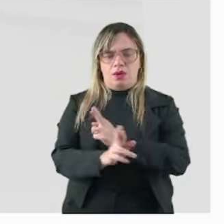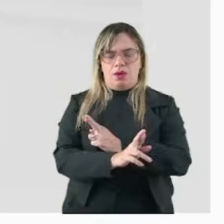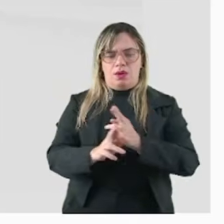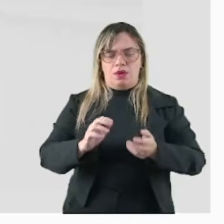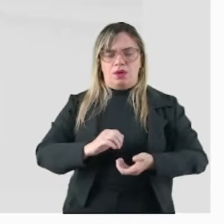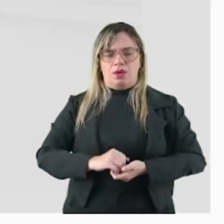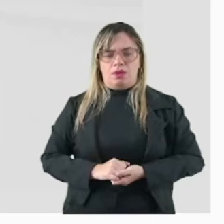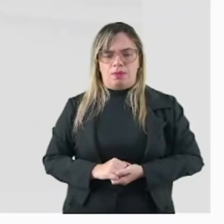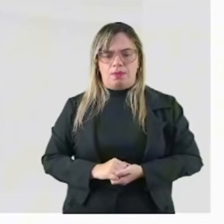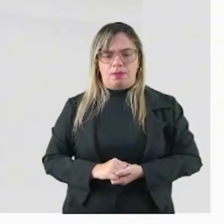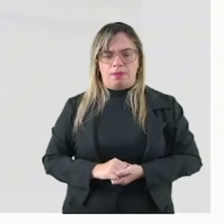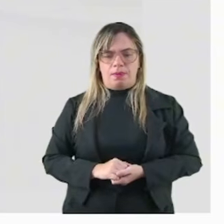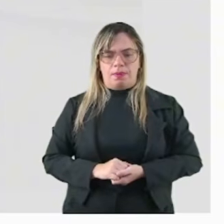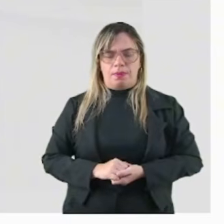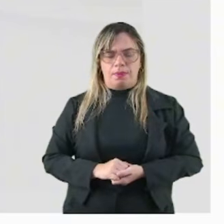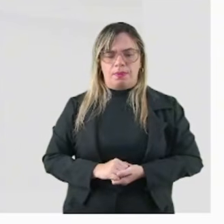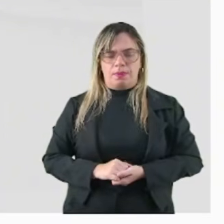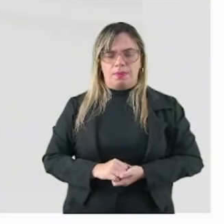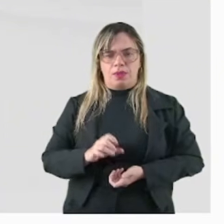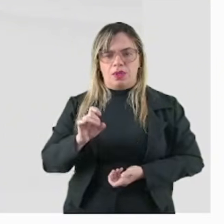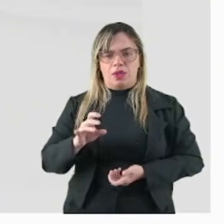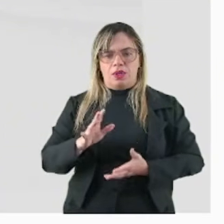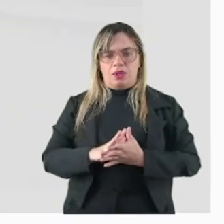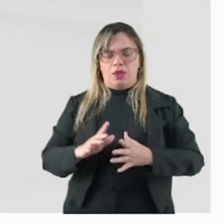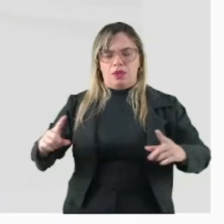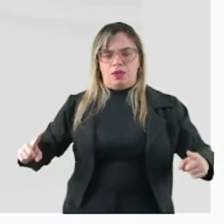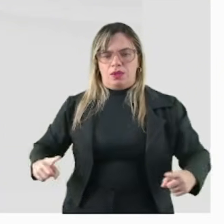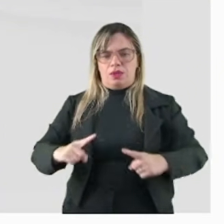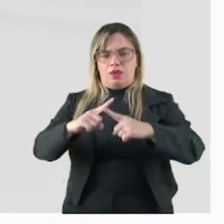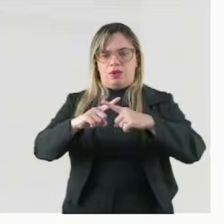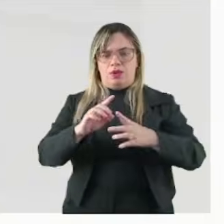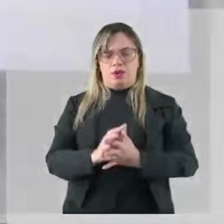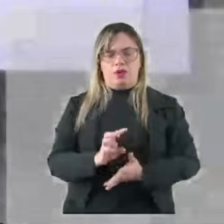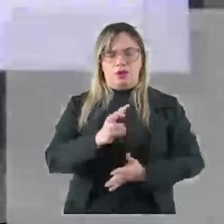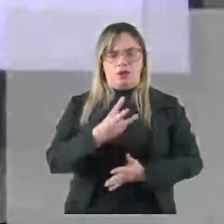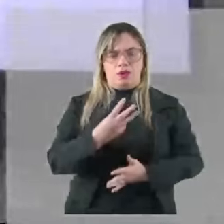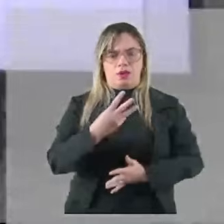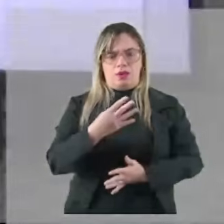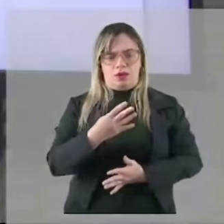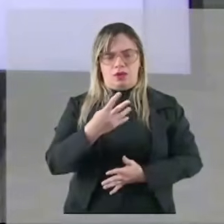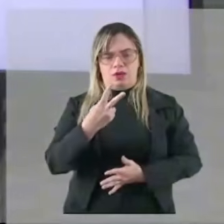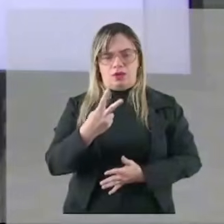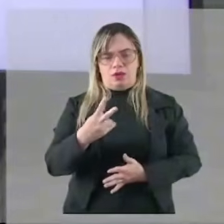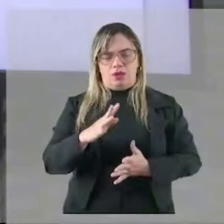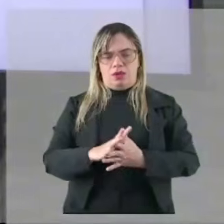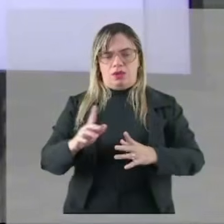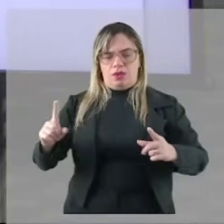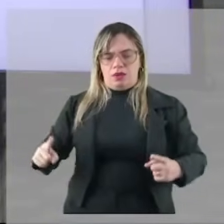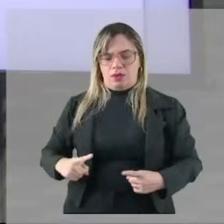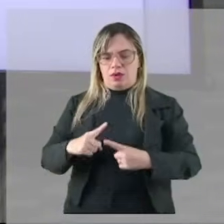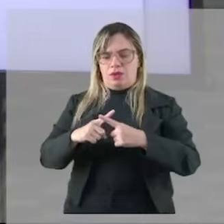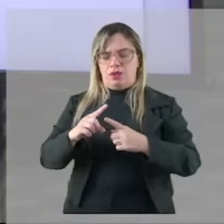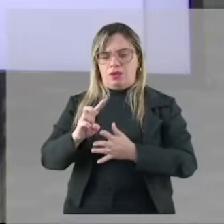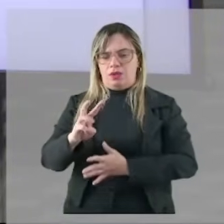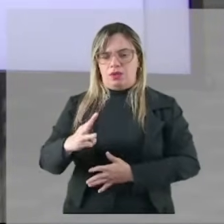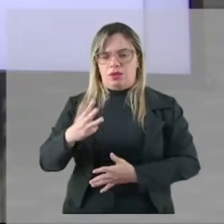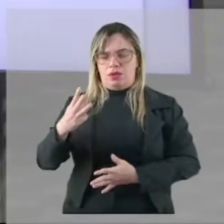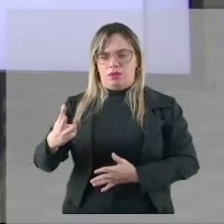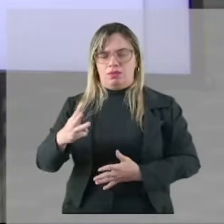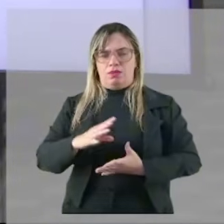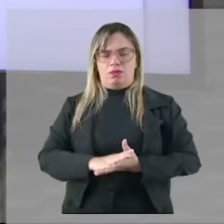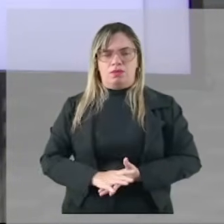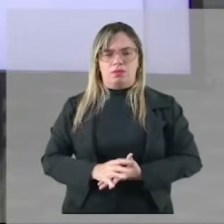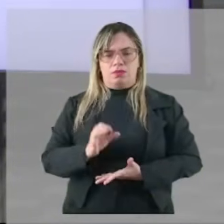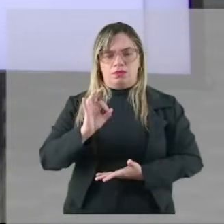Para 3 mols. É só multiplicar 342 por 3. Só fazer o nosso velho meio pelos